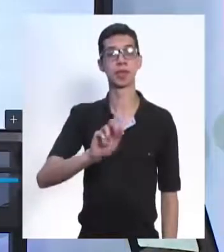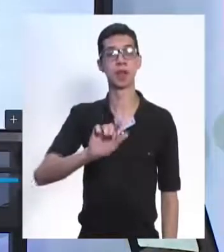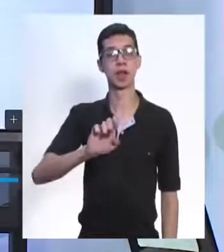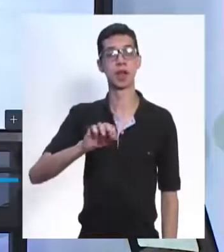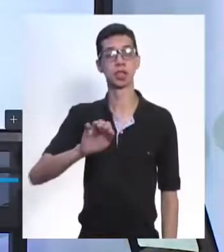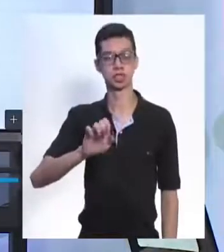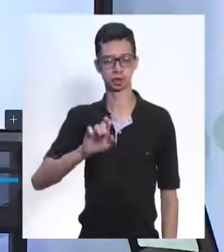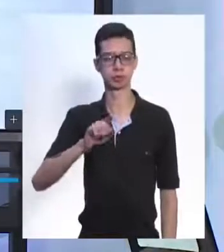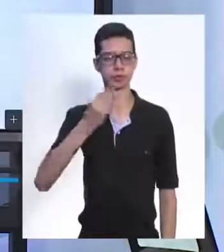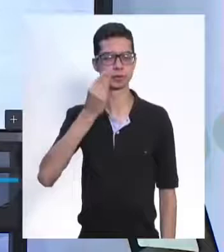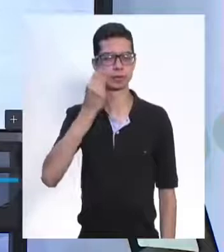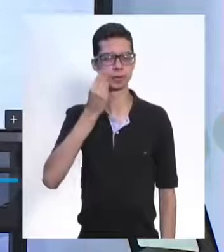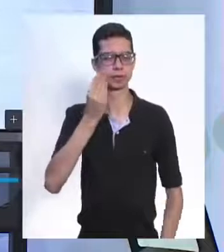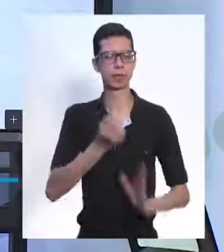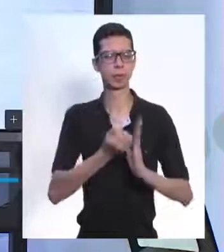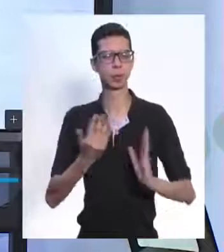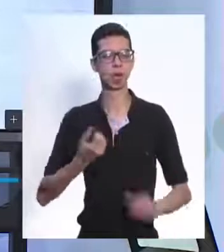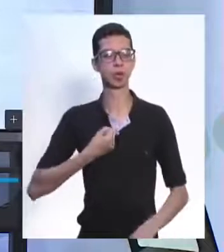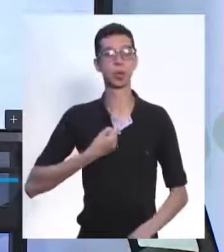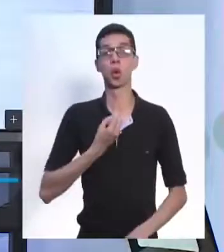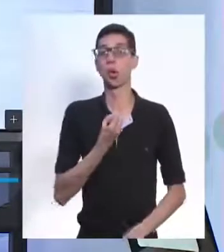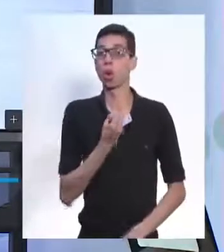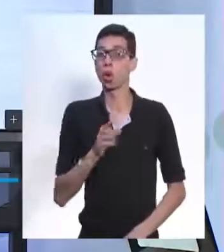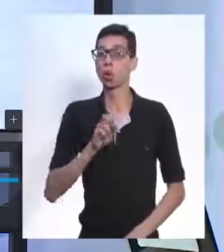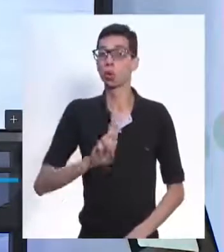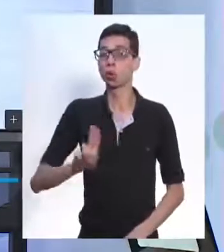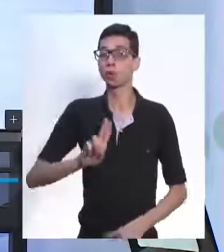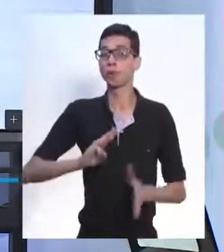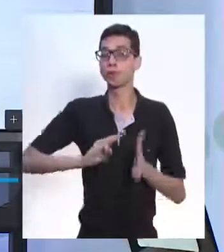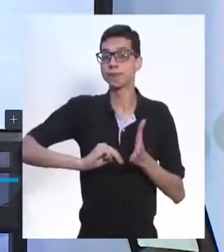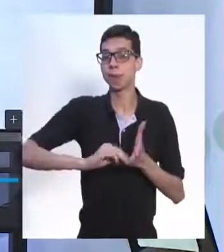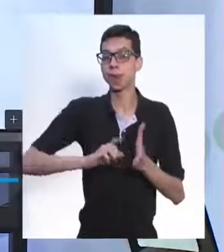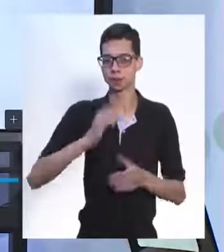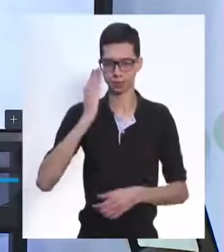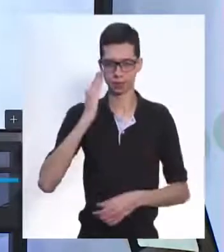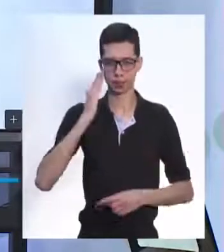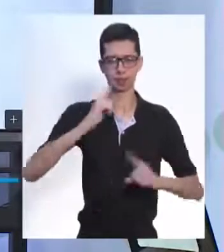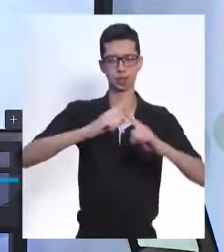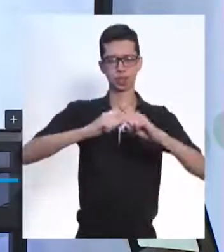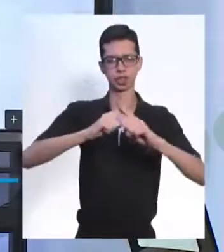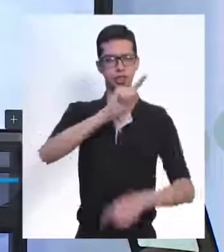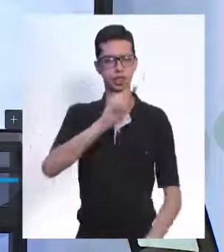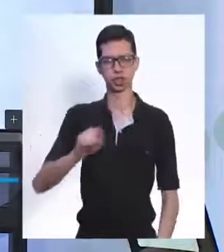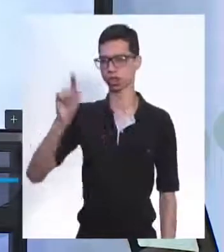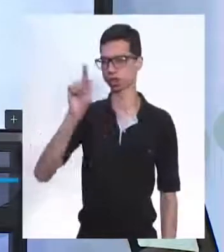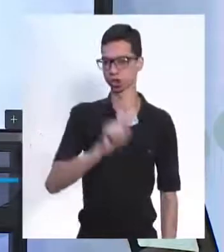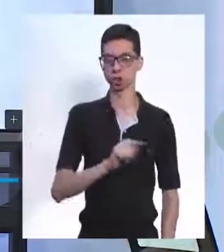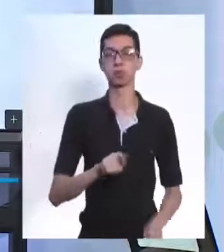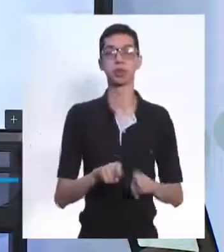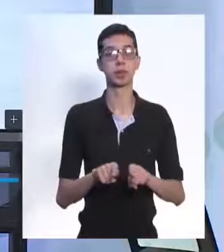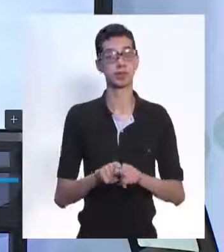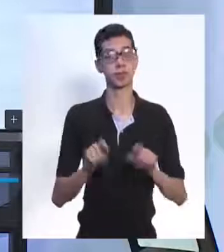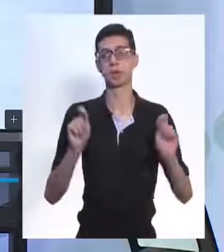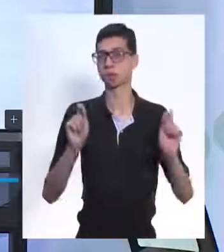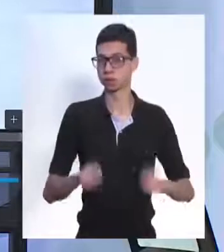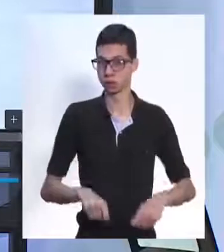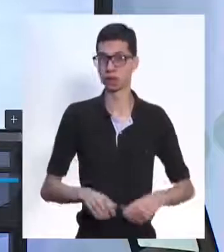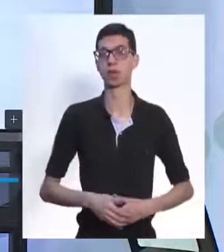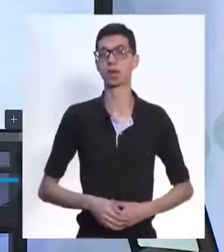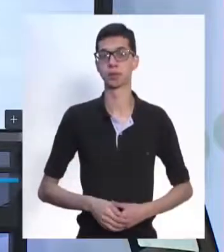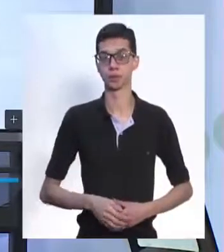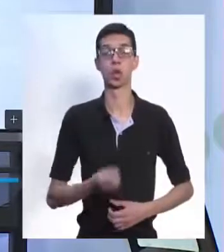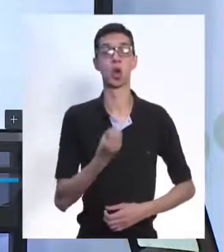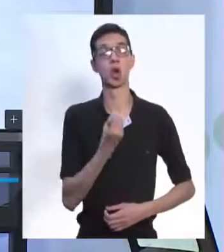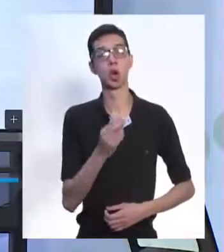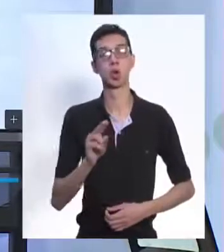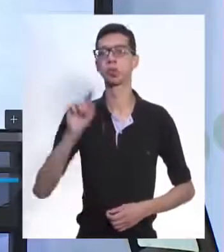dedução, ou vai pelo método aí, né, daquele multiplica em cruz, multiplica em x, multiplica os extremos e os meios, que é um